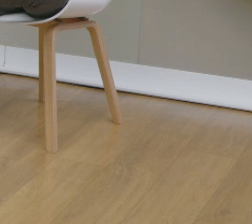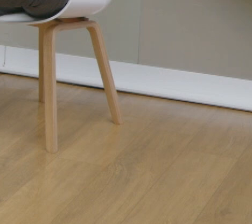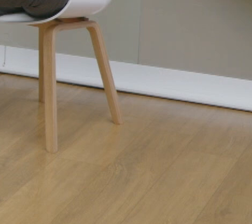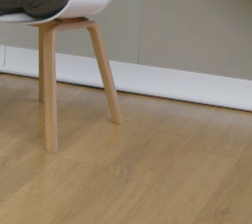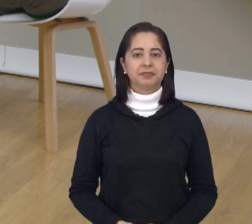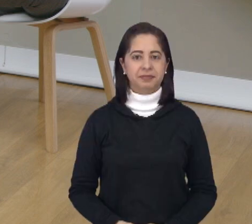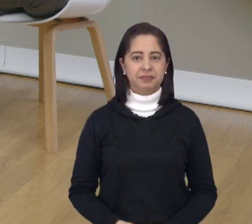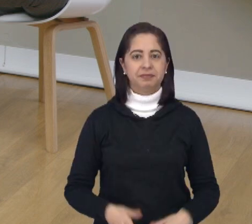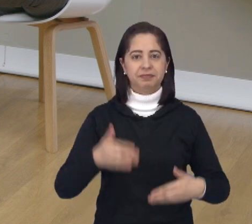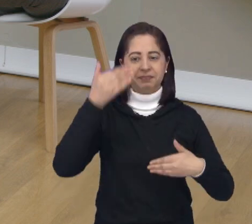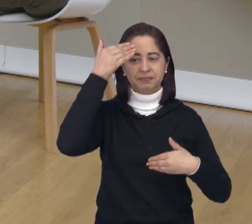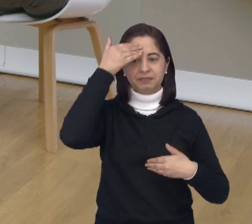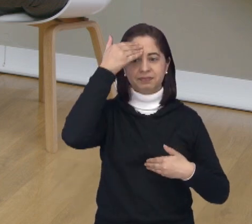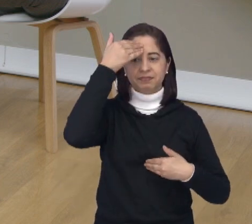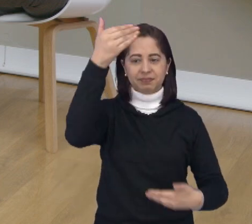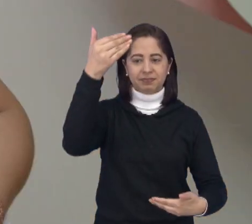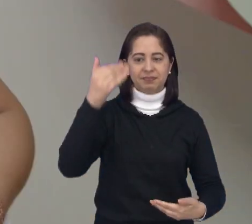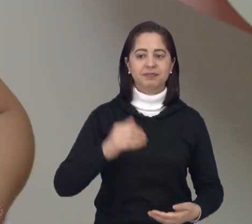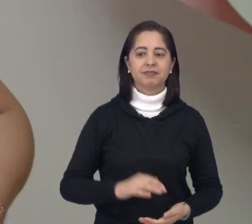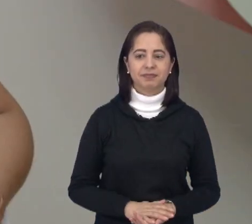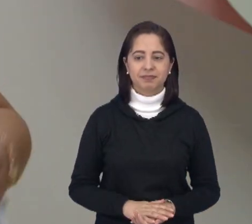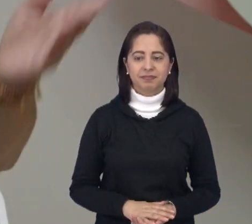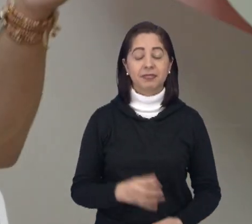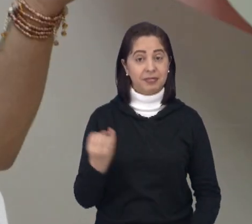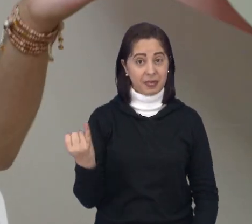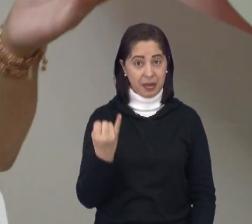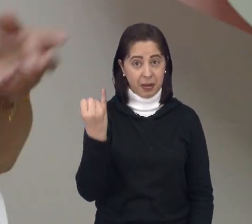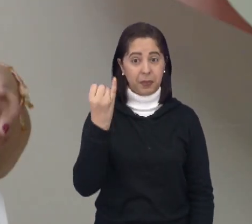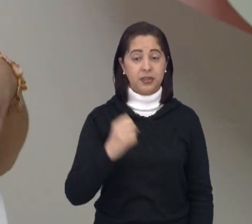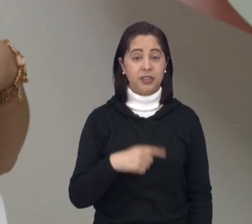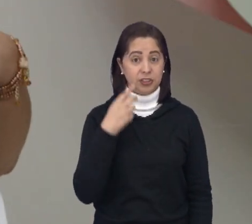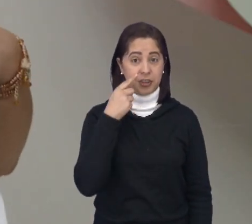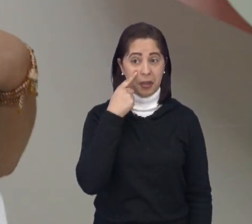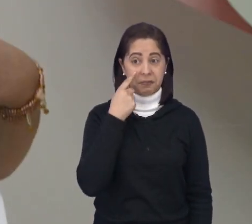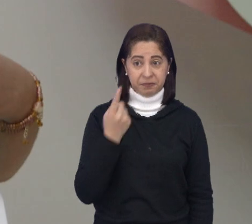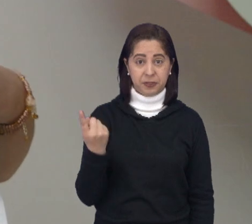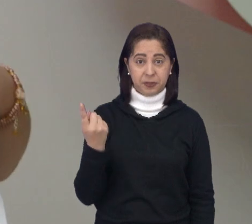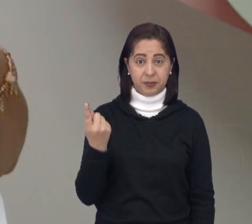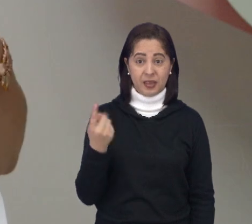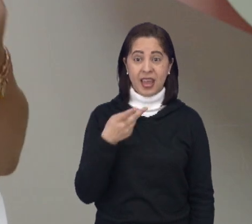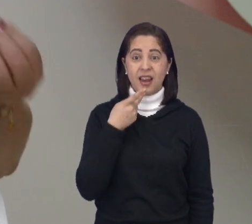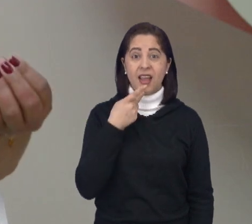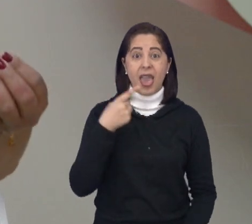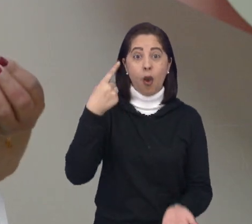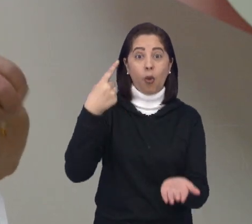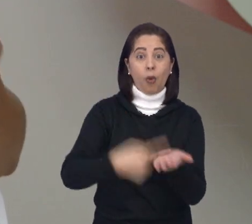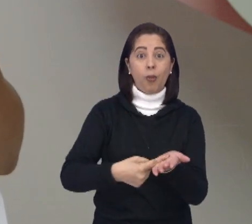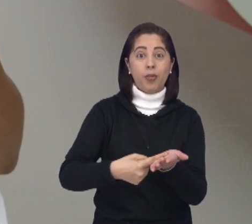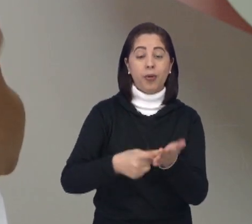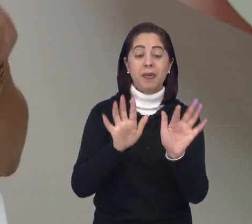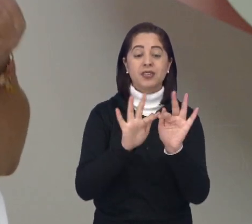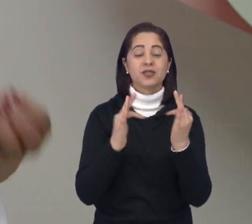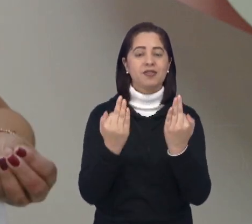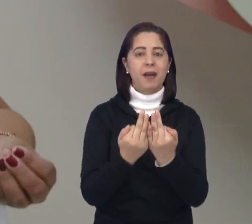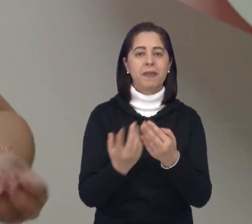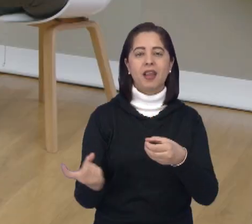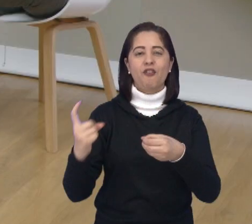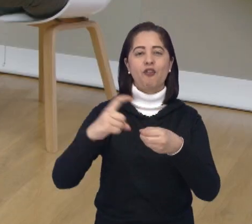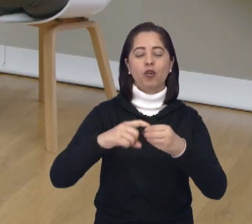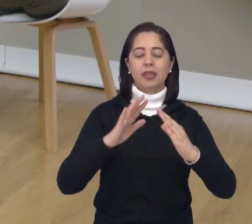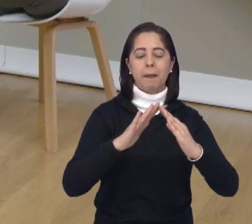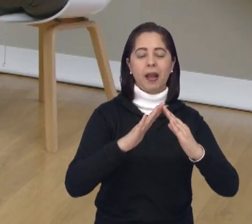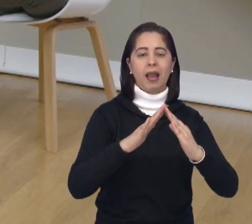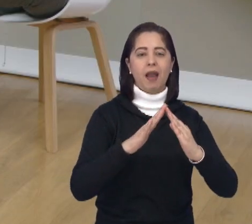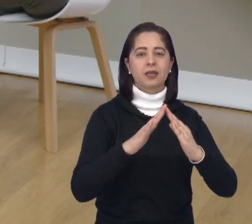Muito obrigada, Paulo. Importante, né? O que ela falou principalmente, não é o compromisso é com a família, voltar bem para casa.